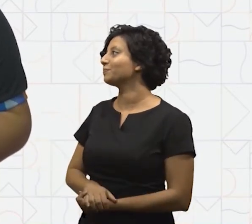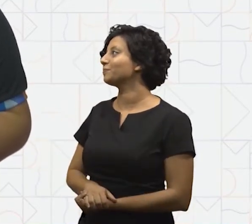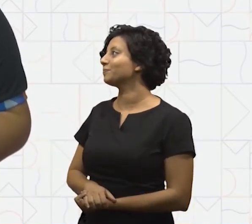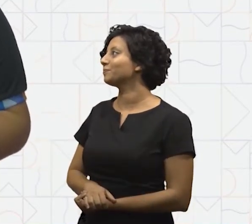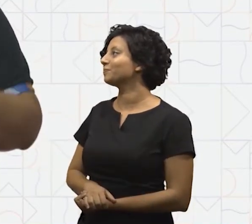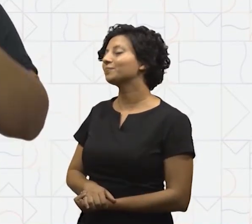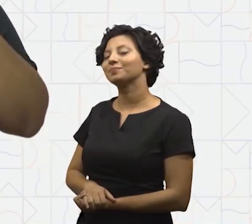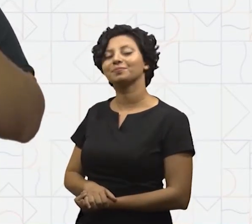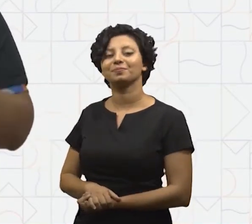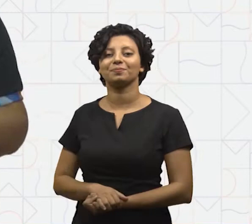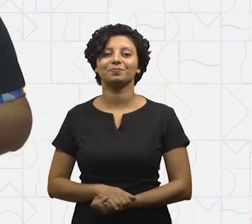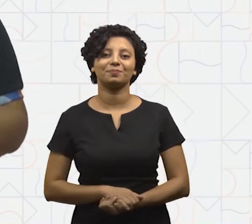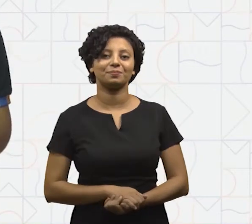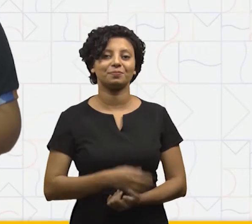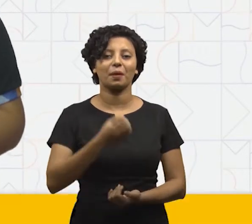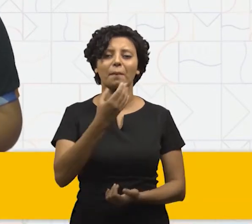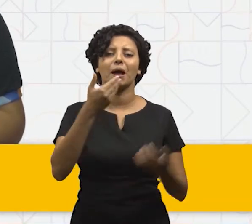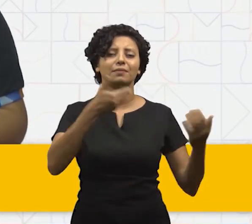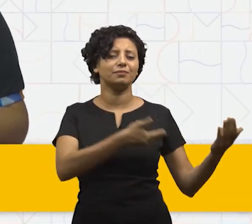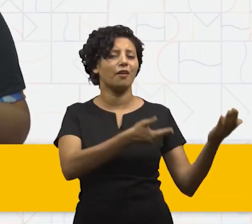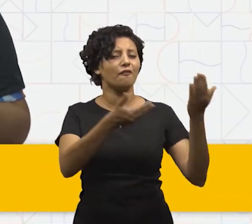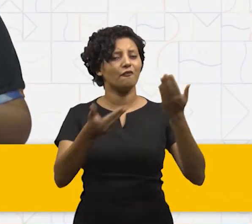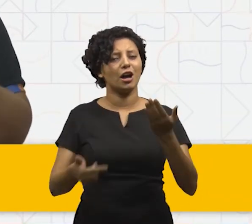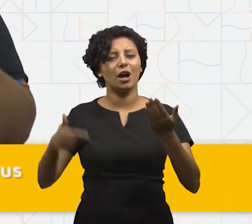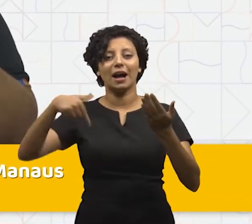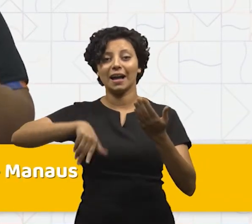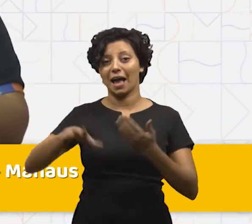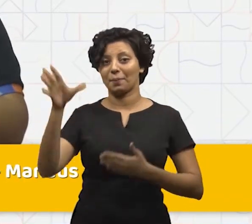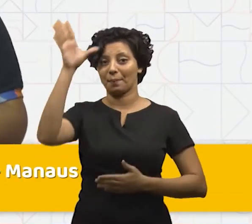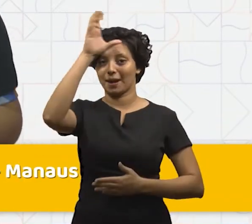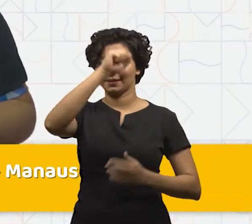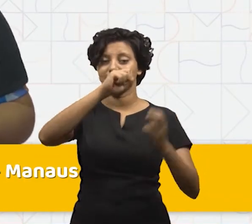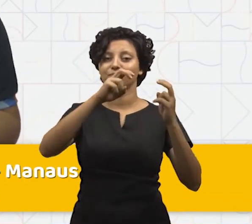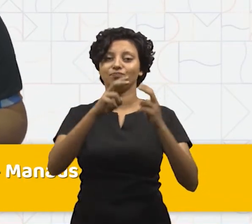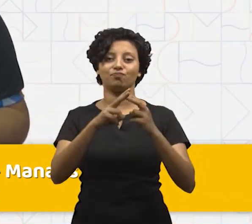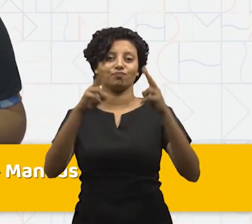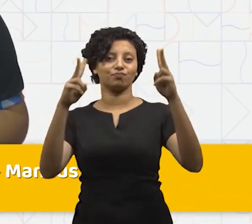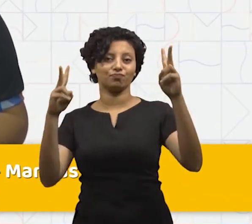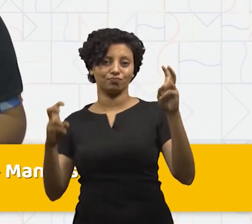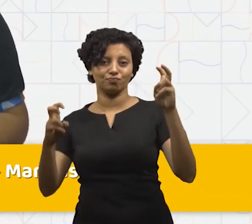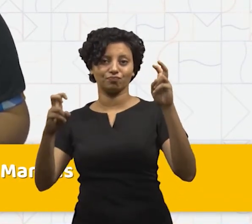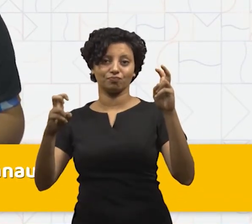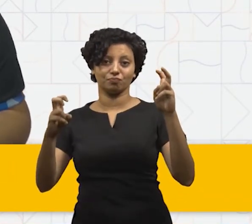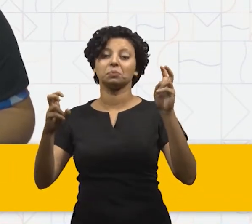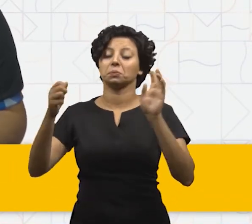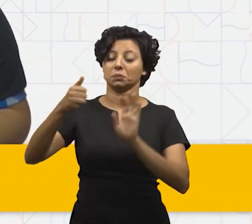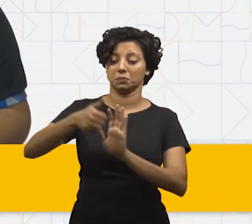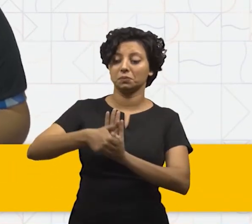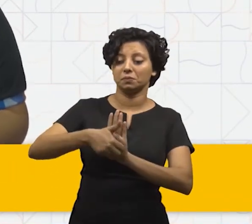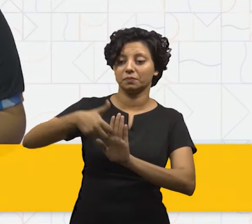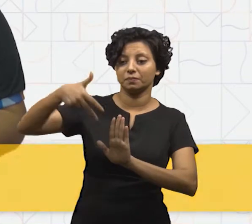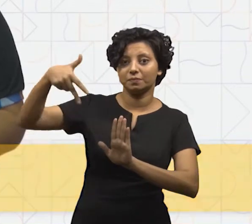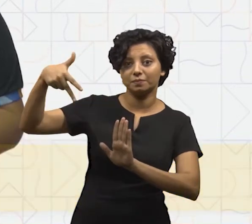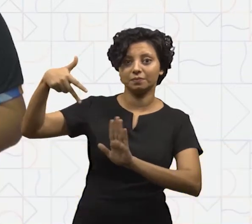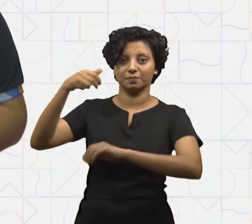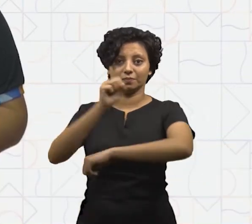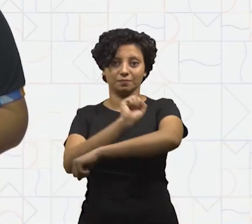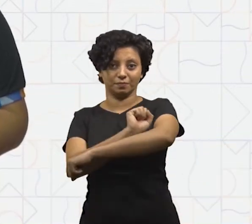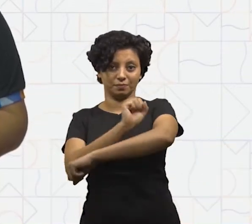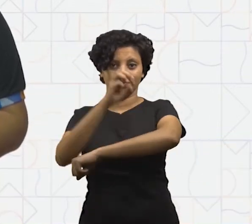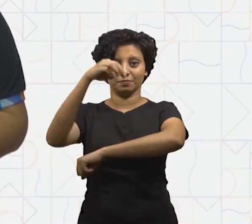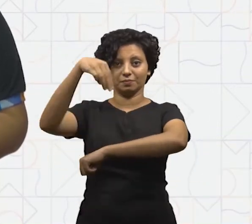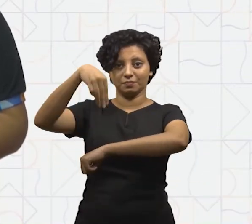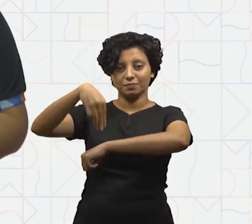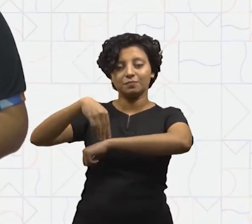é... Muito bem-vindo ao projeto Aprender Além da Escola, um projeto do Centro de Mídias